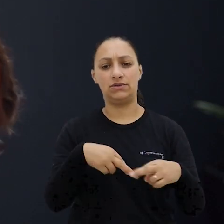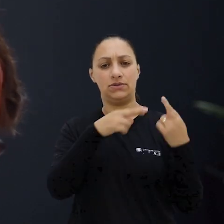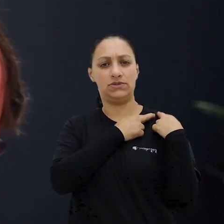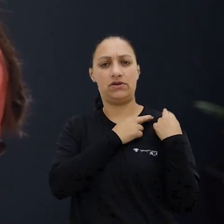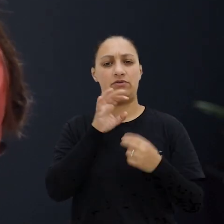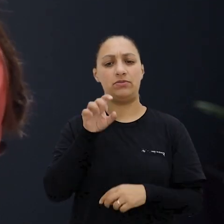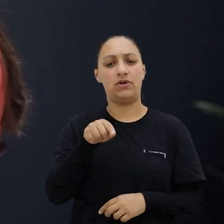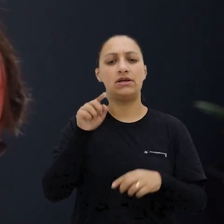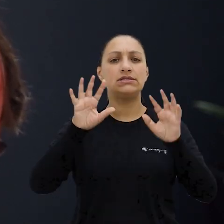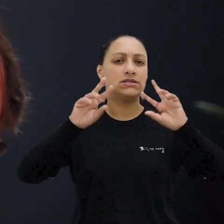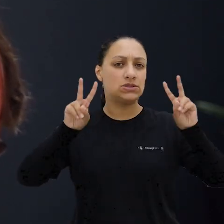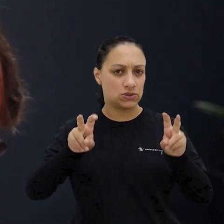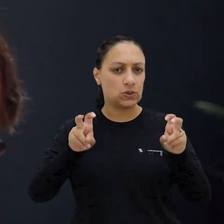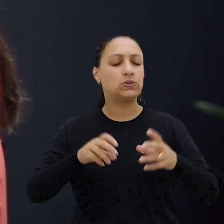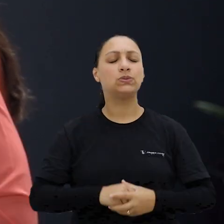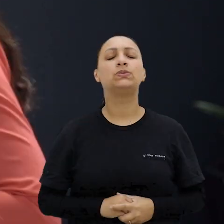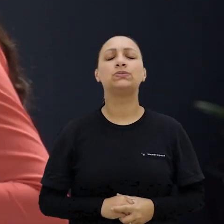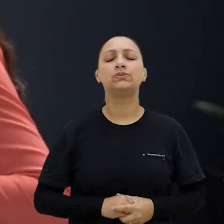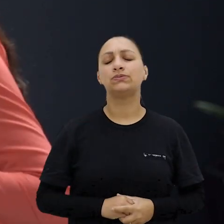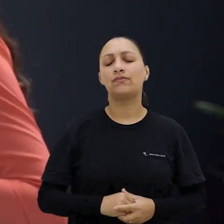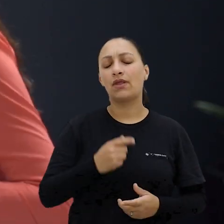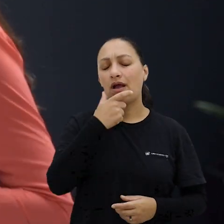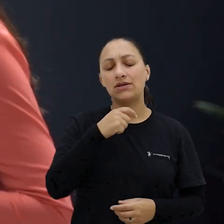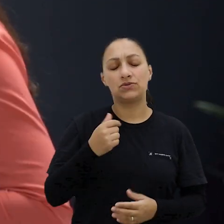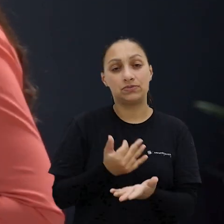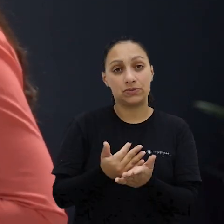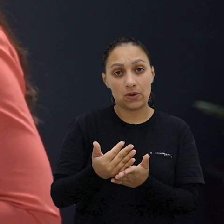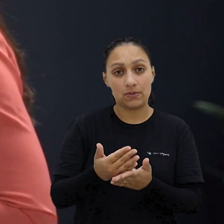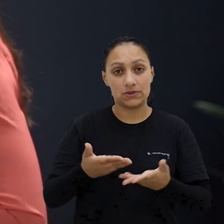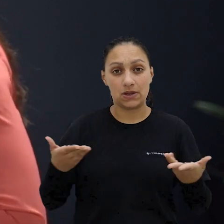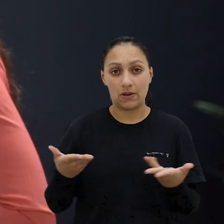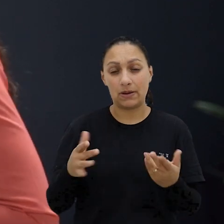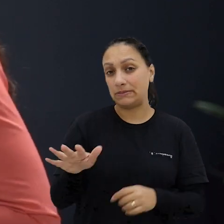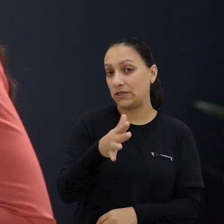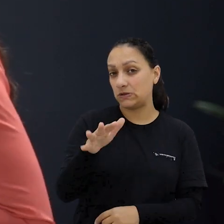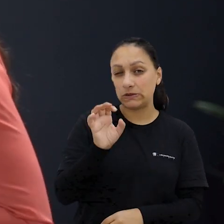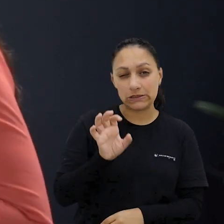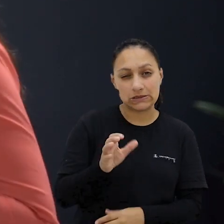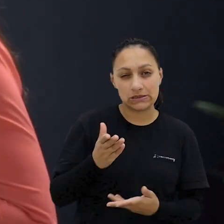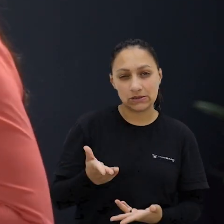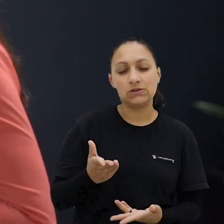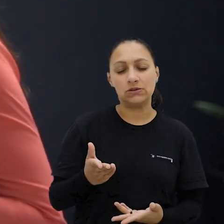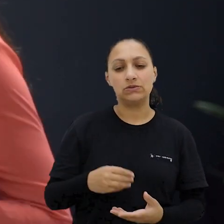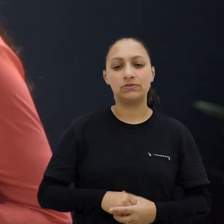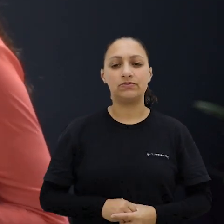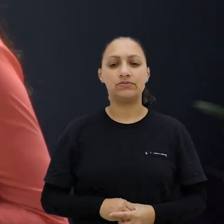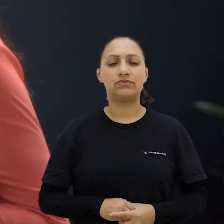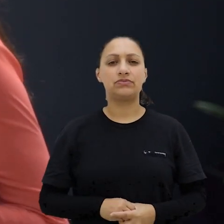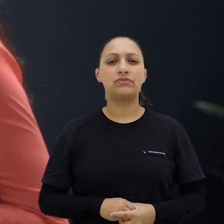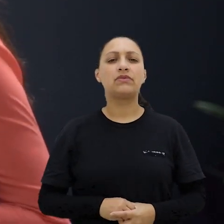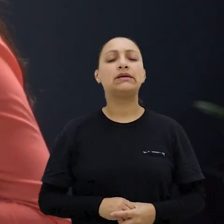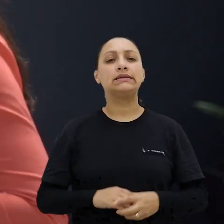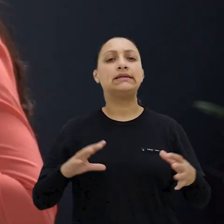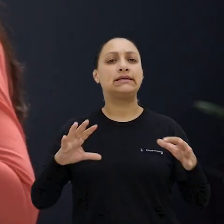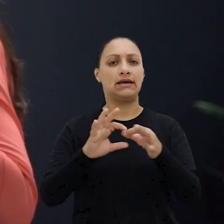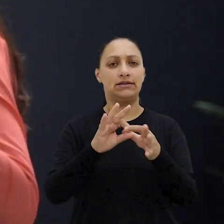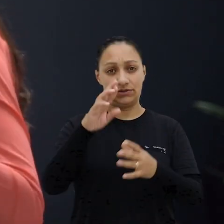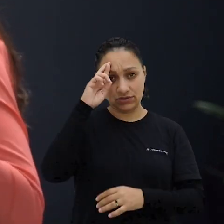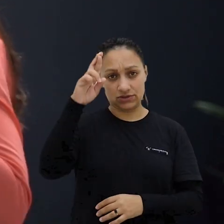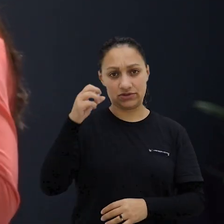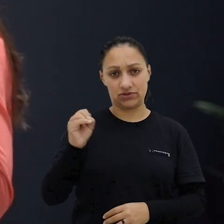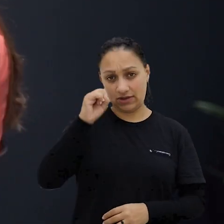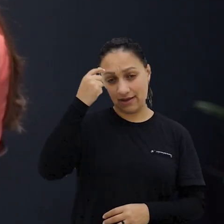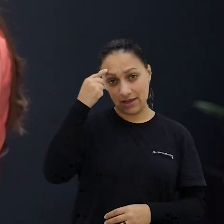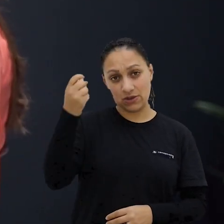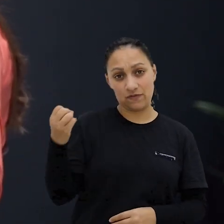responsável por isso. Então, acho que, né, para iniciar, é mais ou menos isso, né? A gente está ligado à diretoria de inovação.